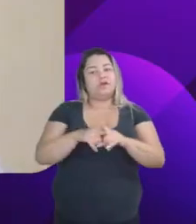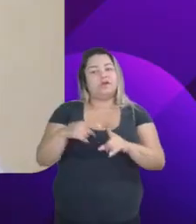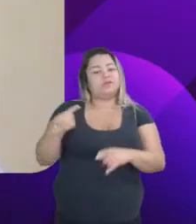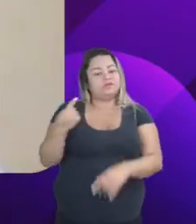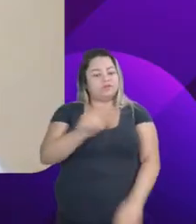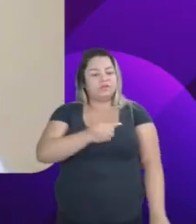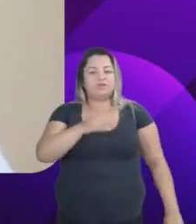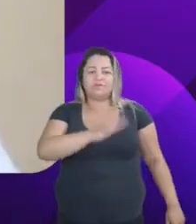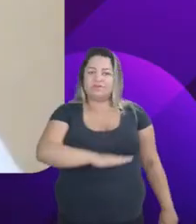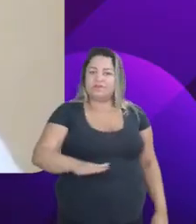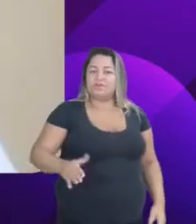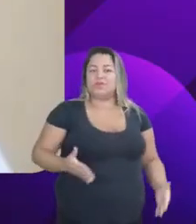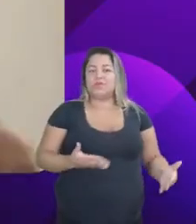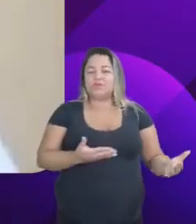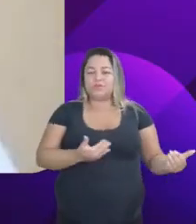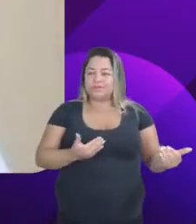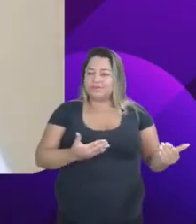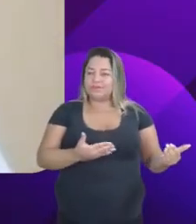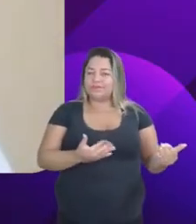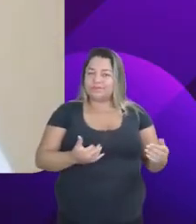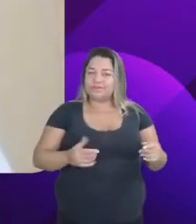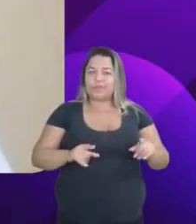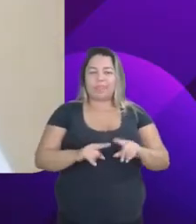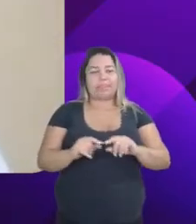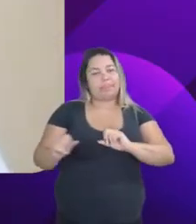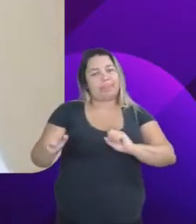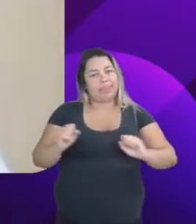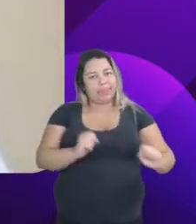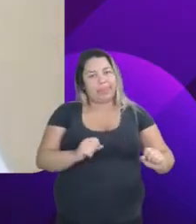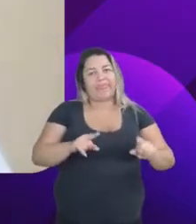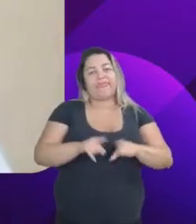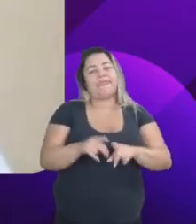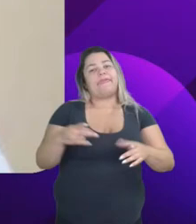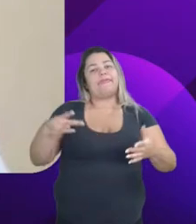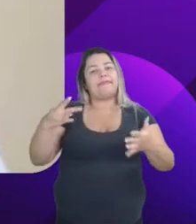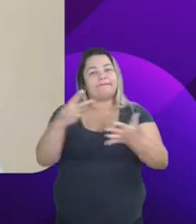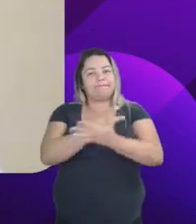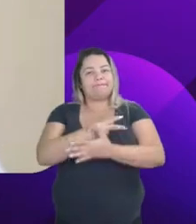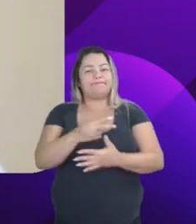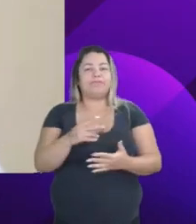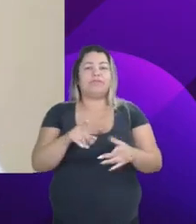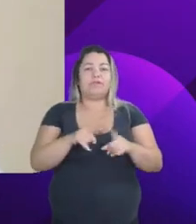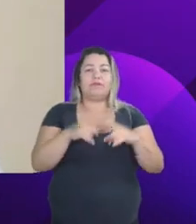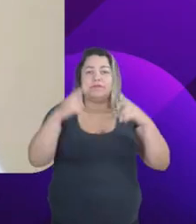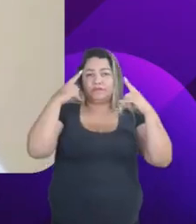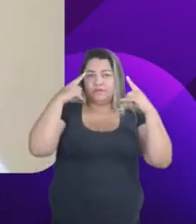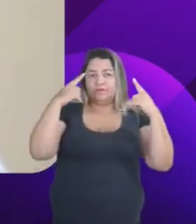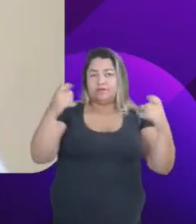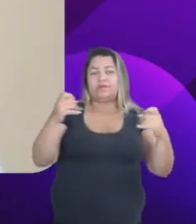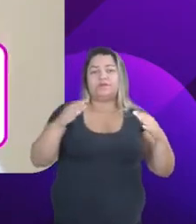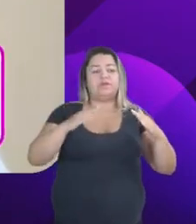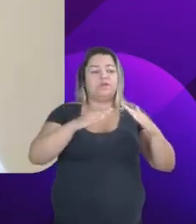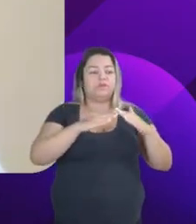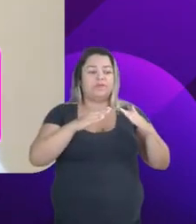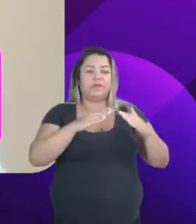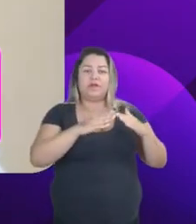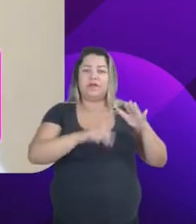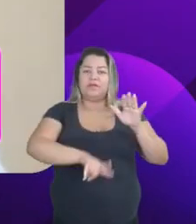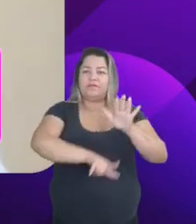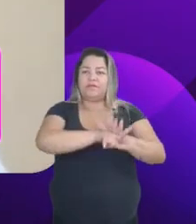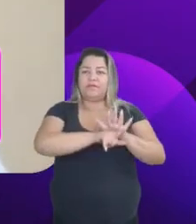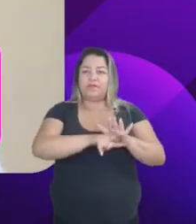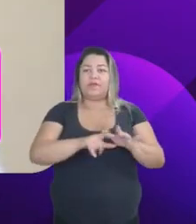nossa adolescência. E esse poder do masculino invariavelmente vai chegar na violência doméstica. A Lei Maria da